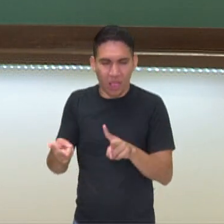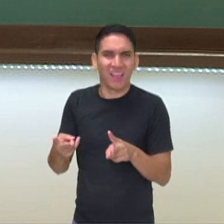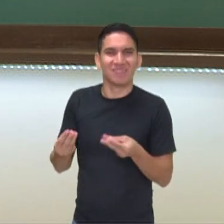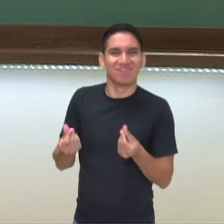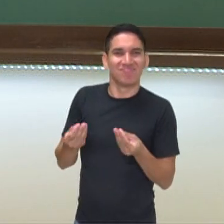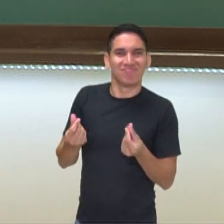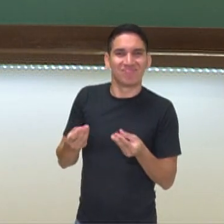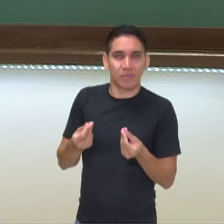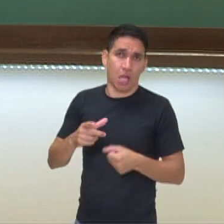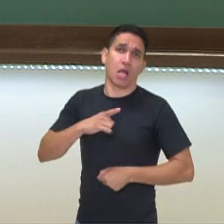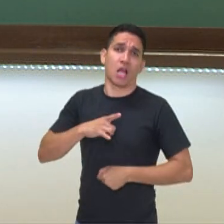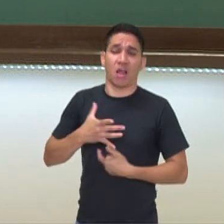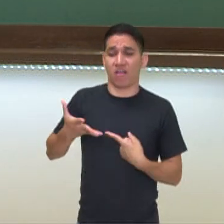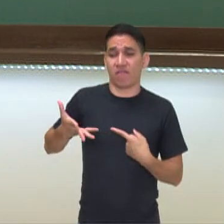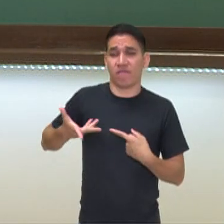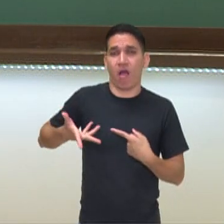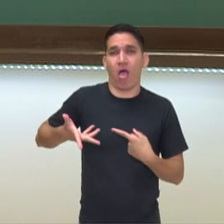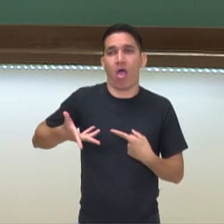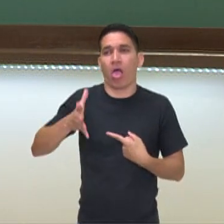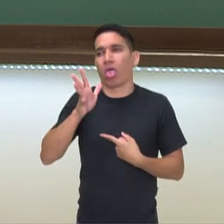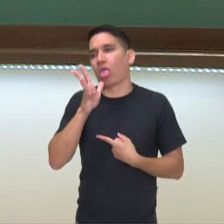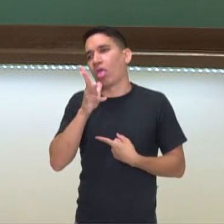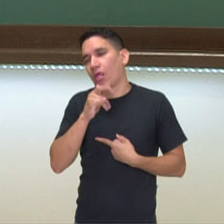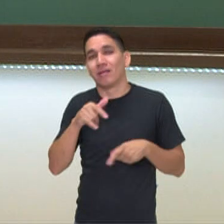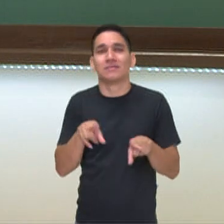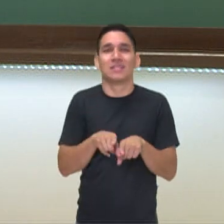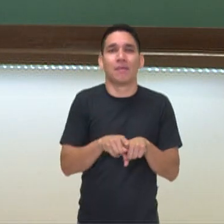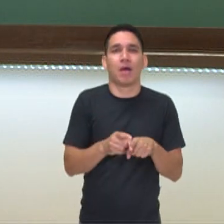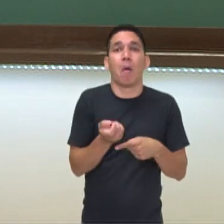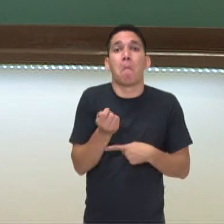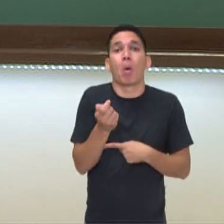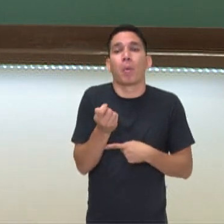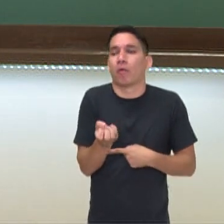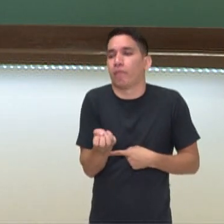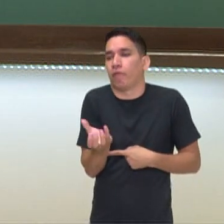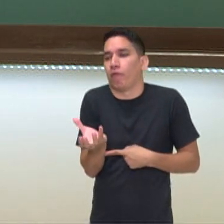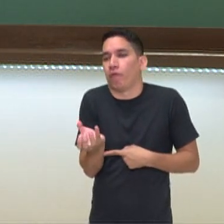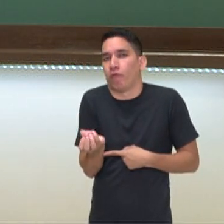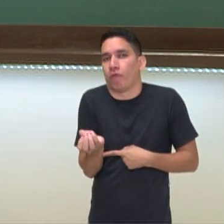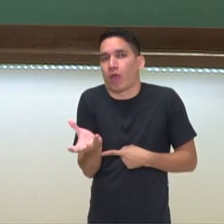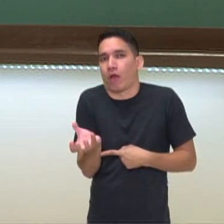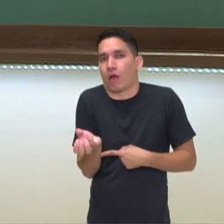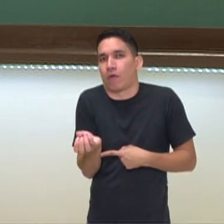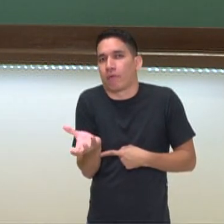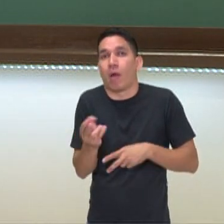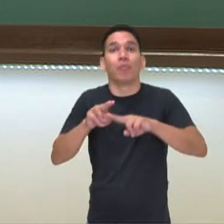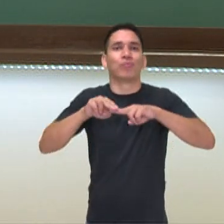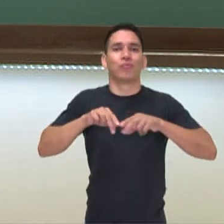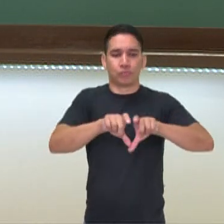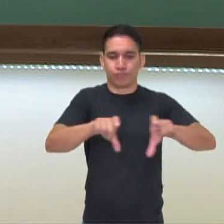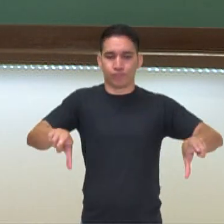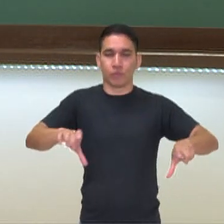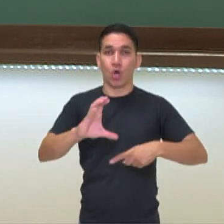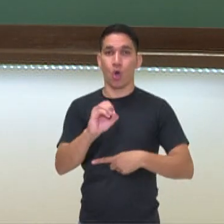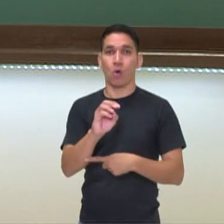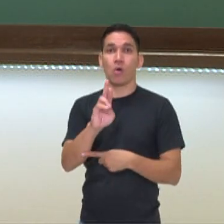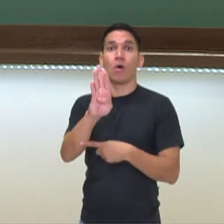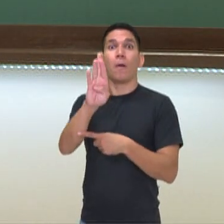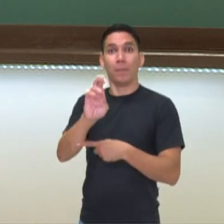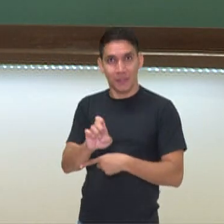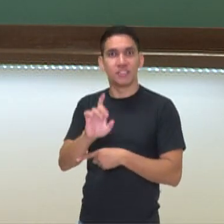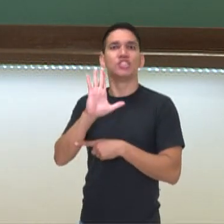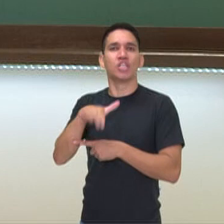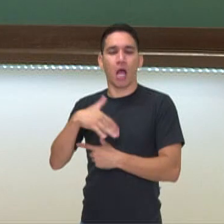uma velocidade menor e um fluxo menor de dados. E é por isso que os cabos de cobre lentamente vêm